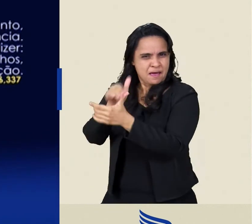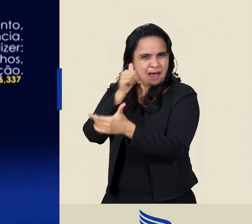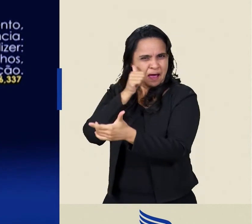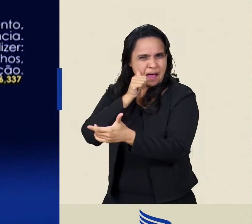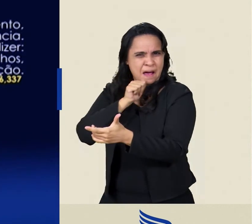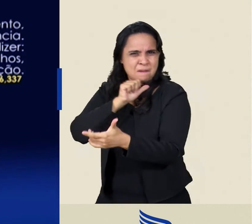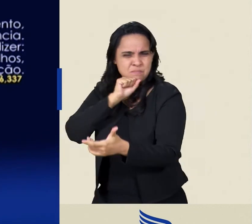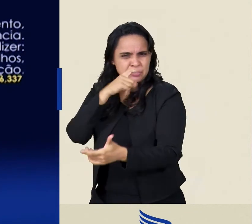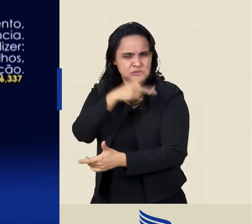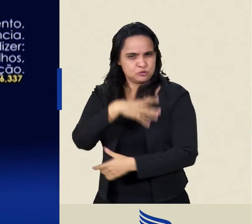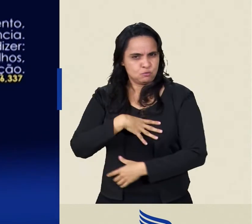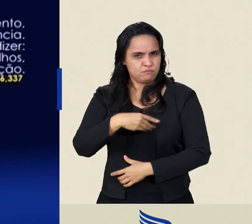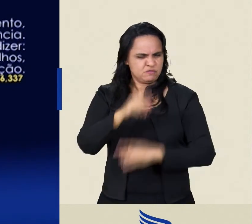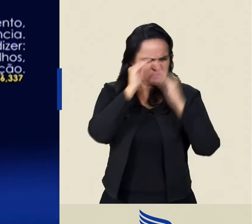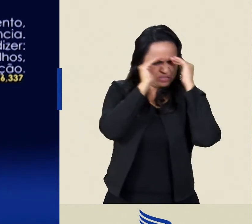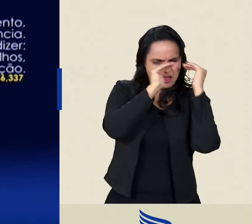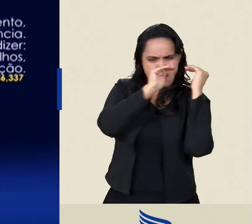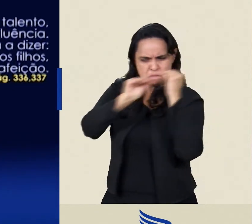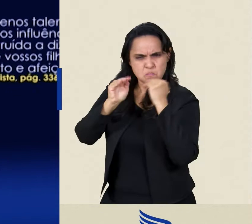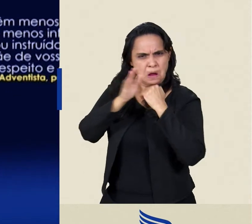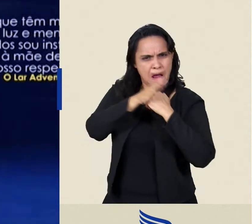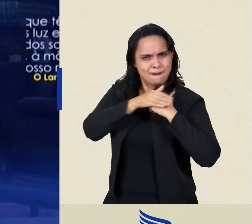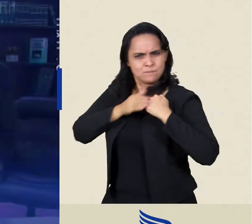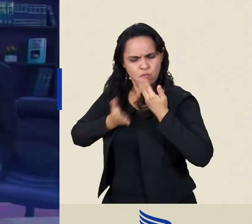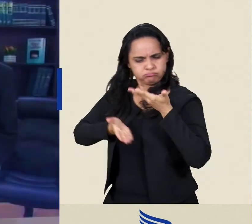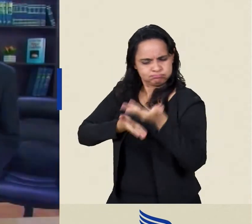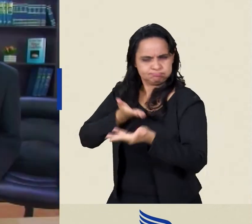que deveis vosso respeito e afeição.